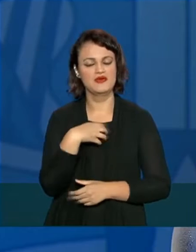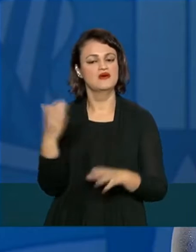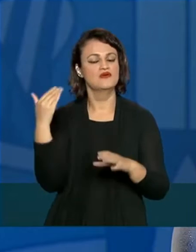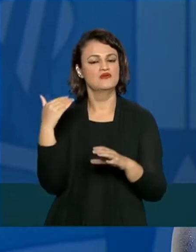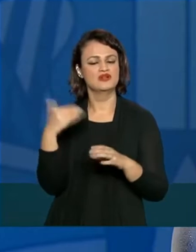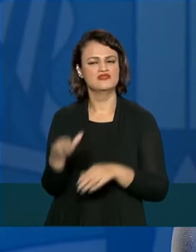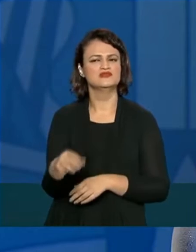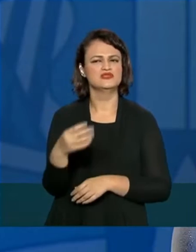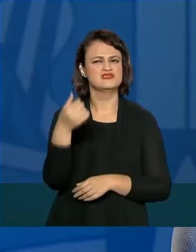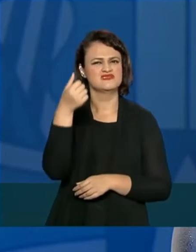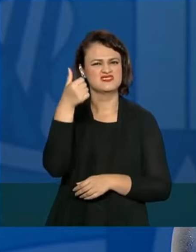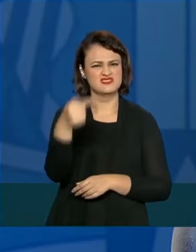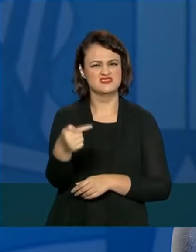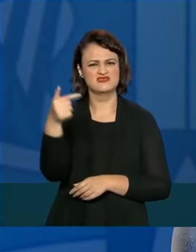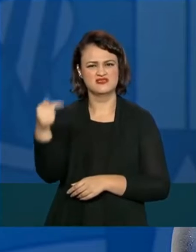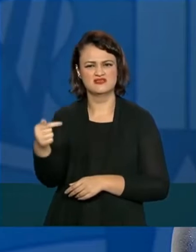descentralizados